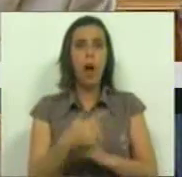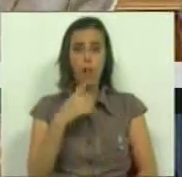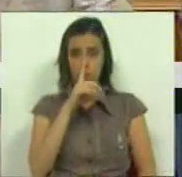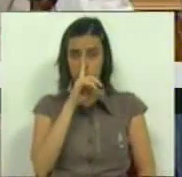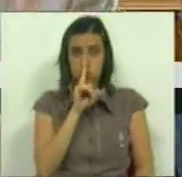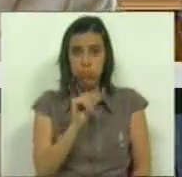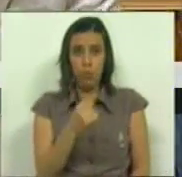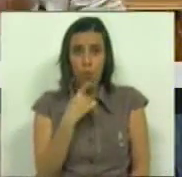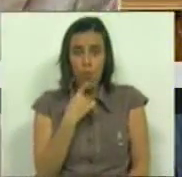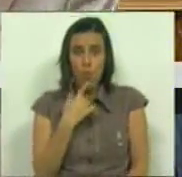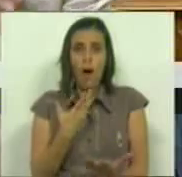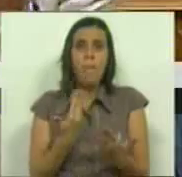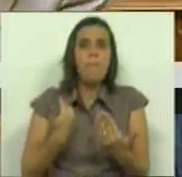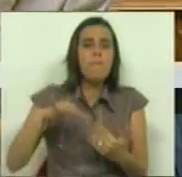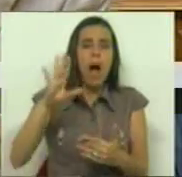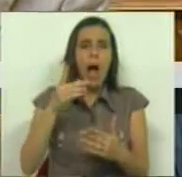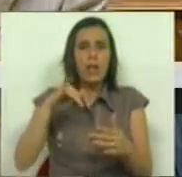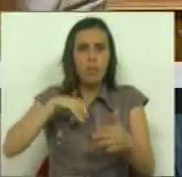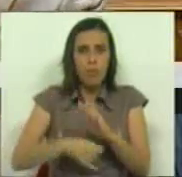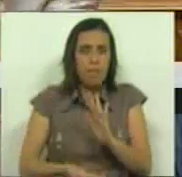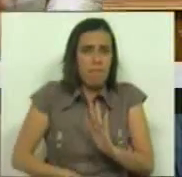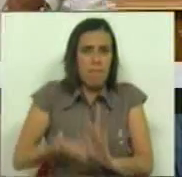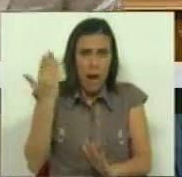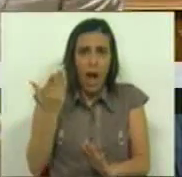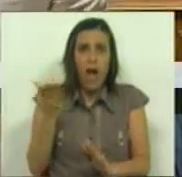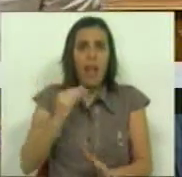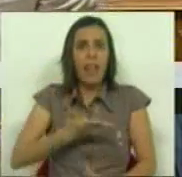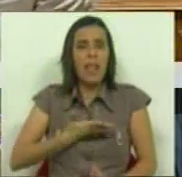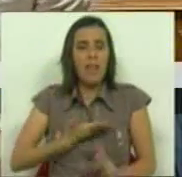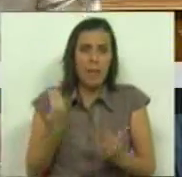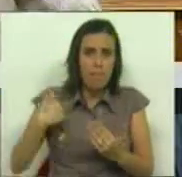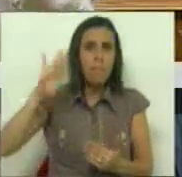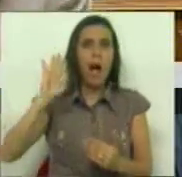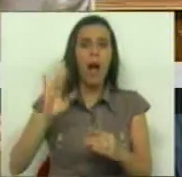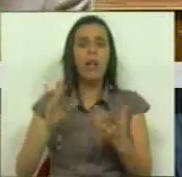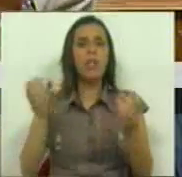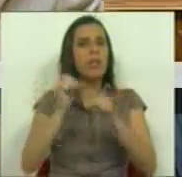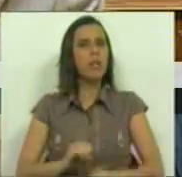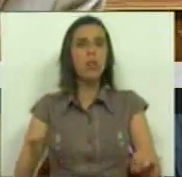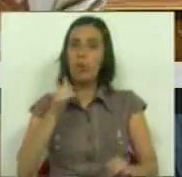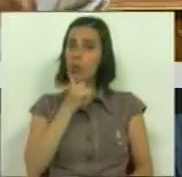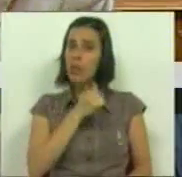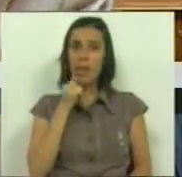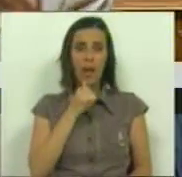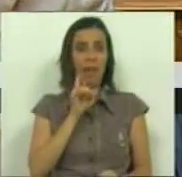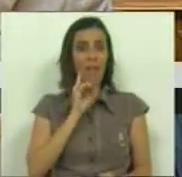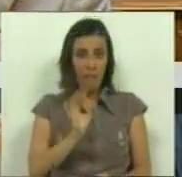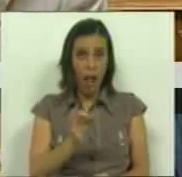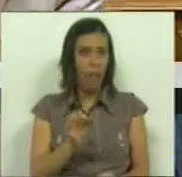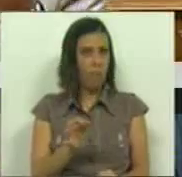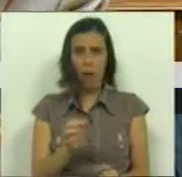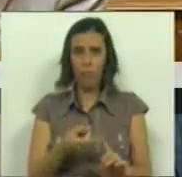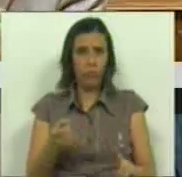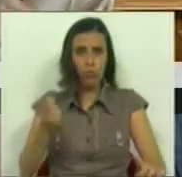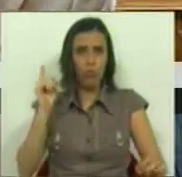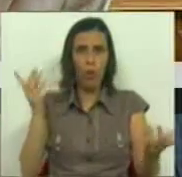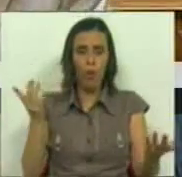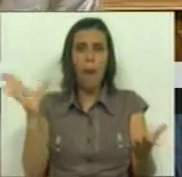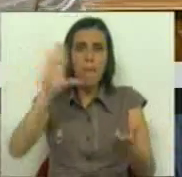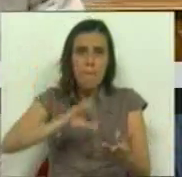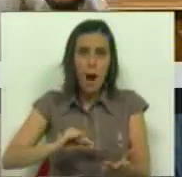gigantesco que cria mais buraco e cria mais dívida. Nenhum sacrifício vale a pena,